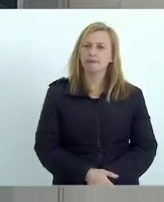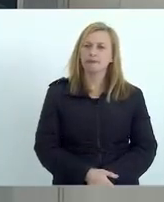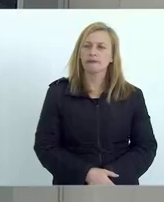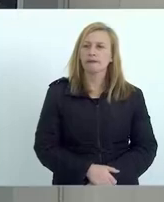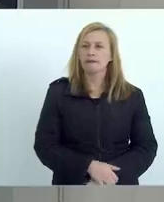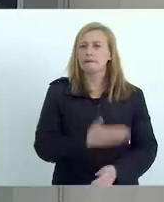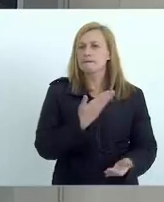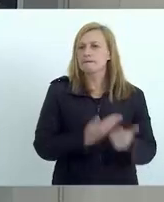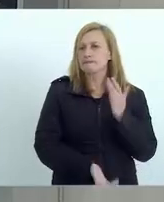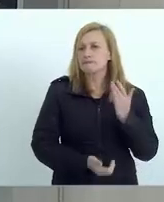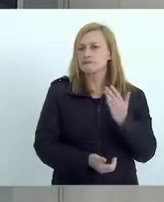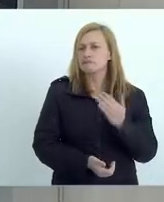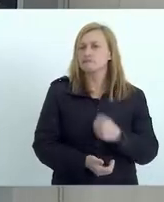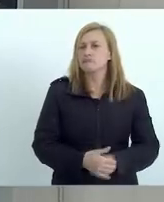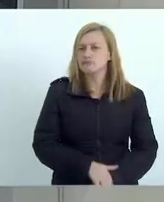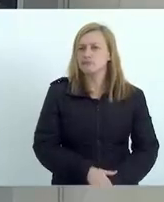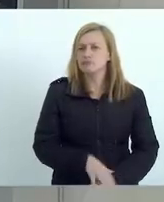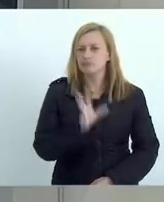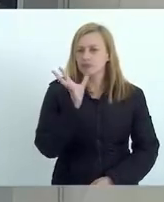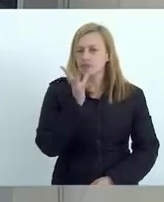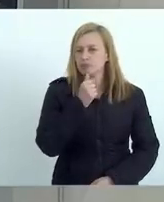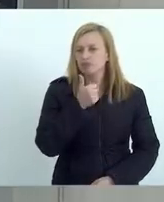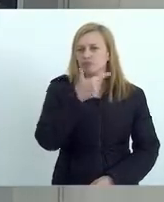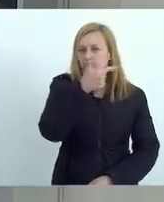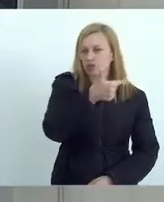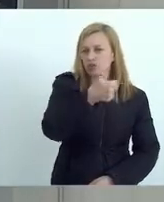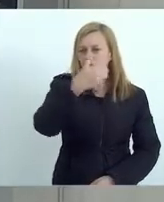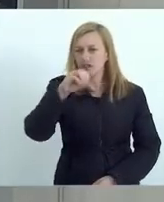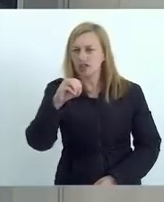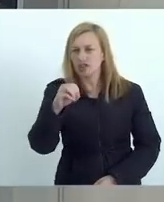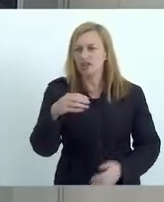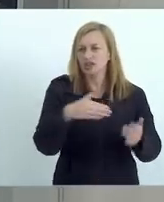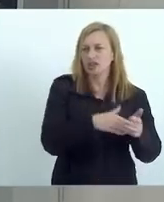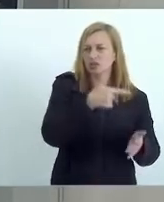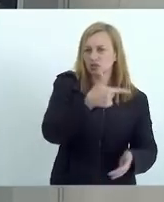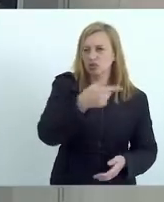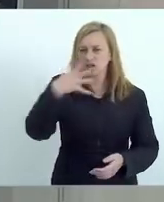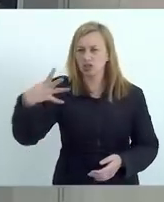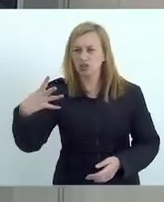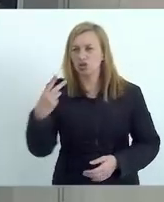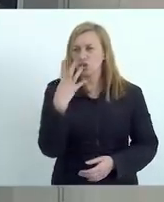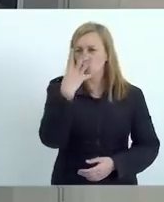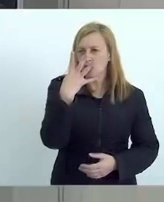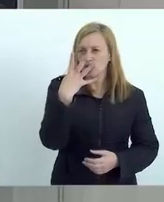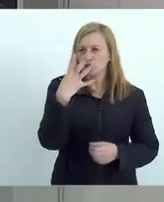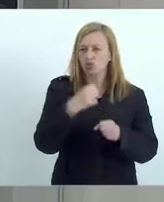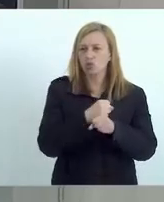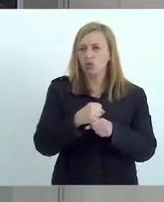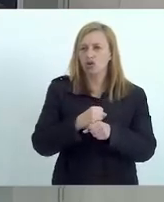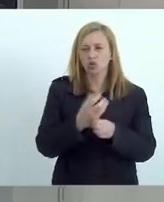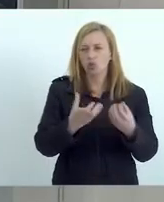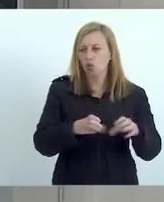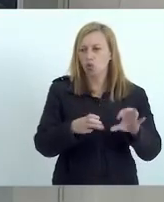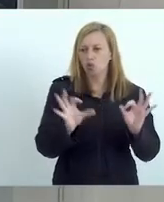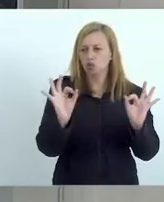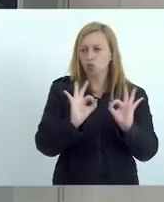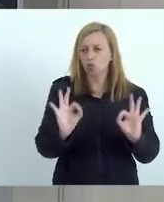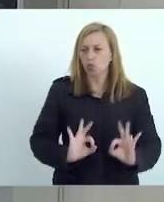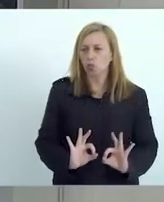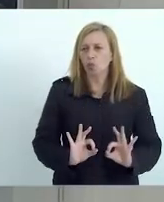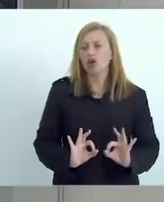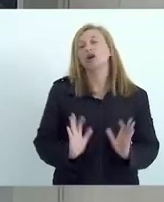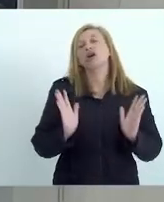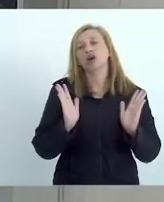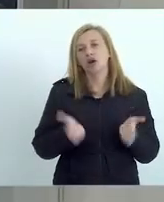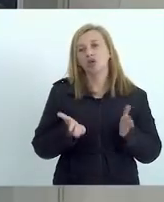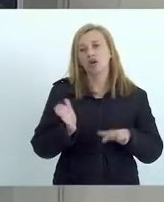defe sair de uma demora né de 2010 a 2014 é ficam quatro anos sem fazer concurso e